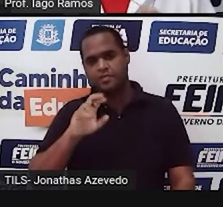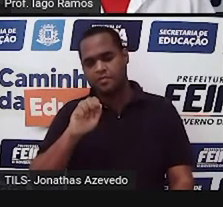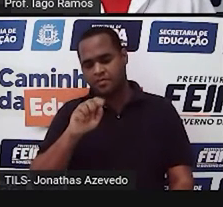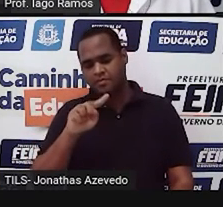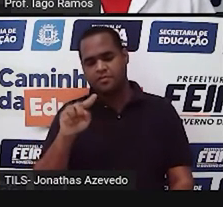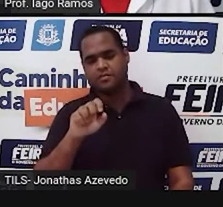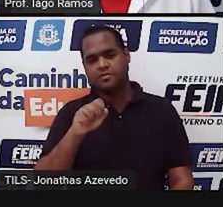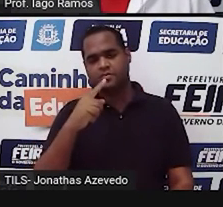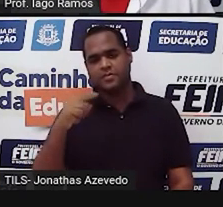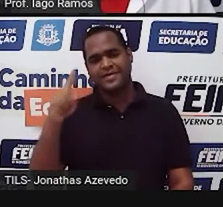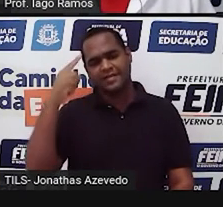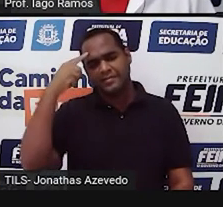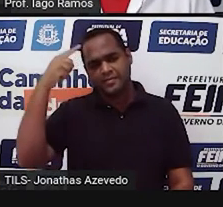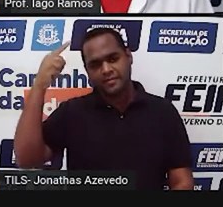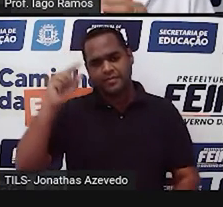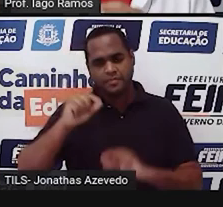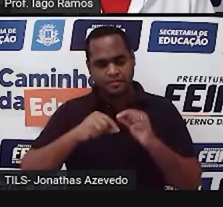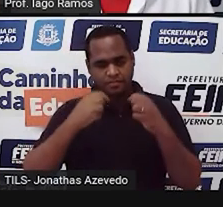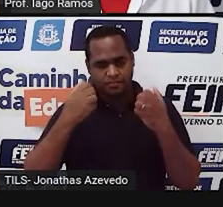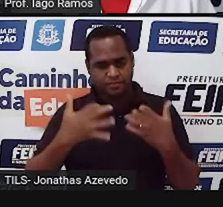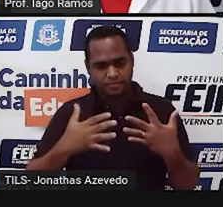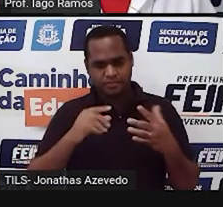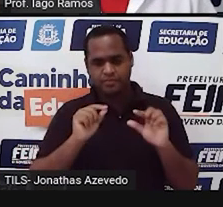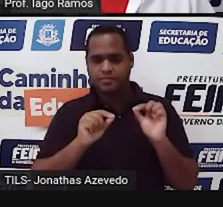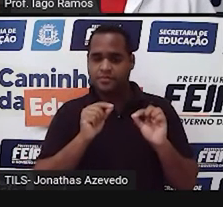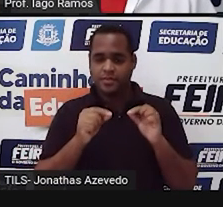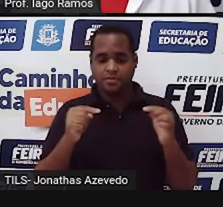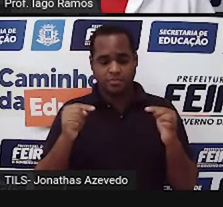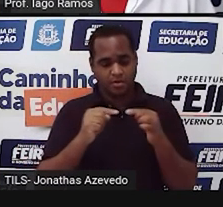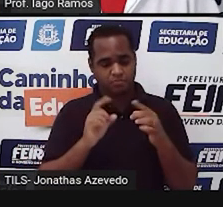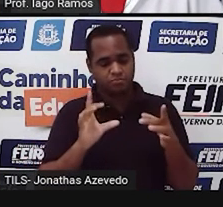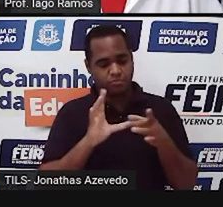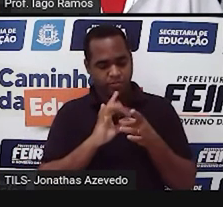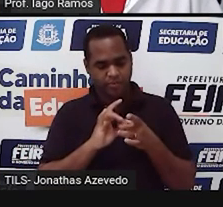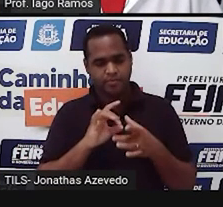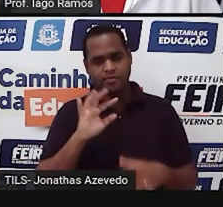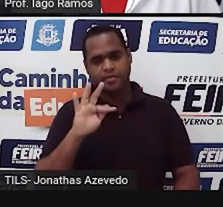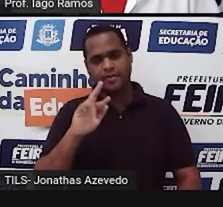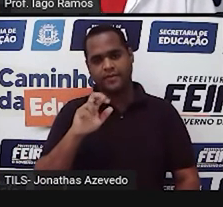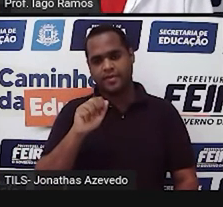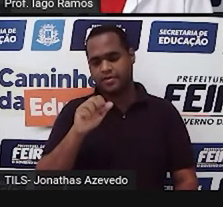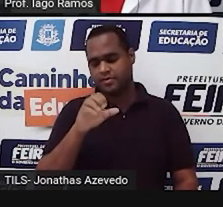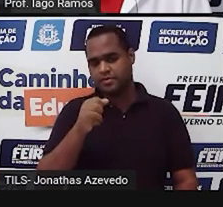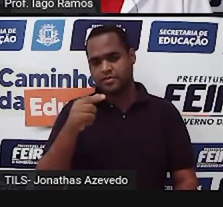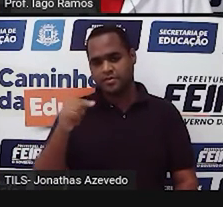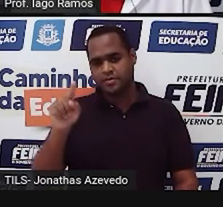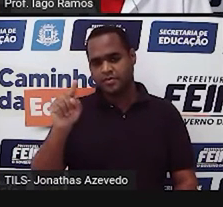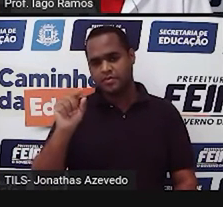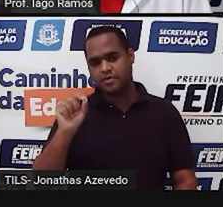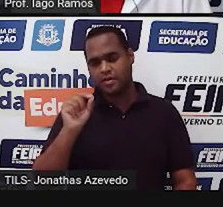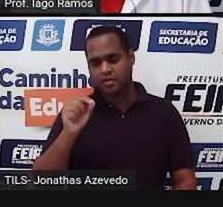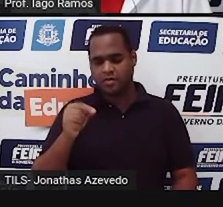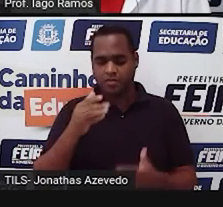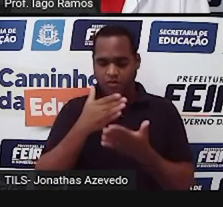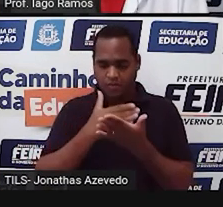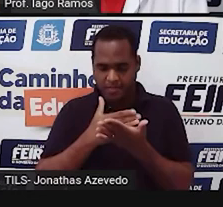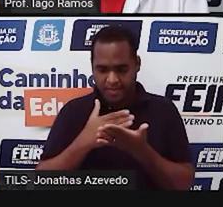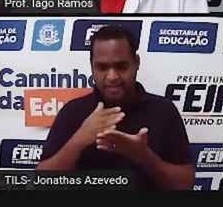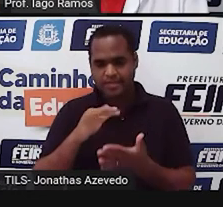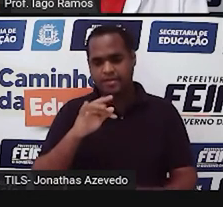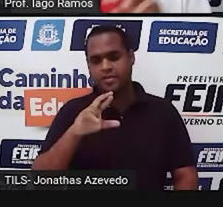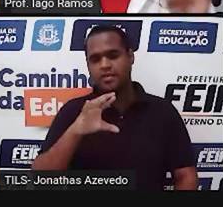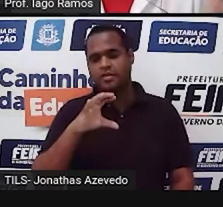e essa ideia de razão tem a ver com fração então eles nascem das frações Tá